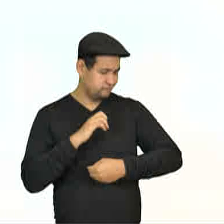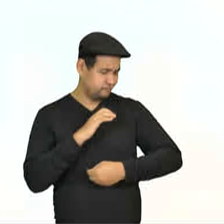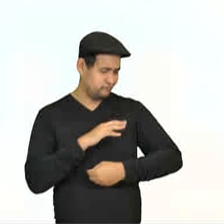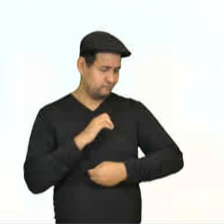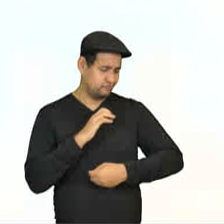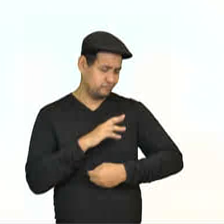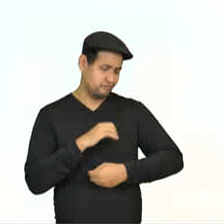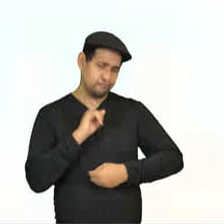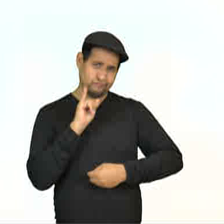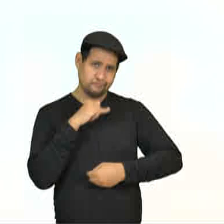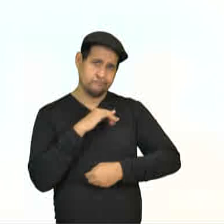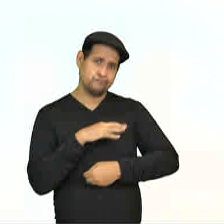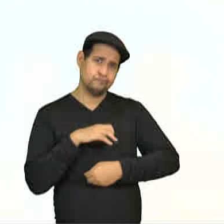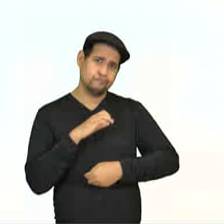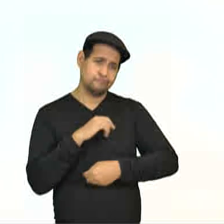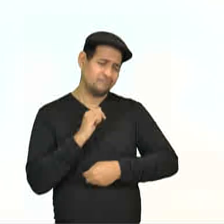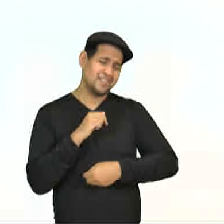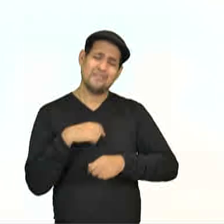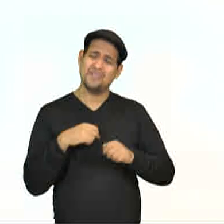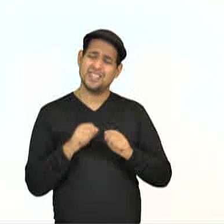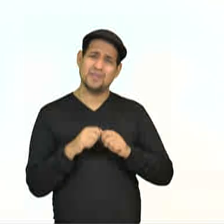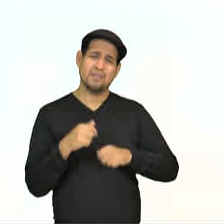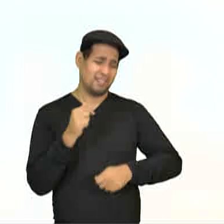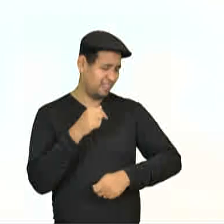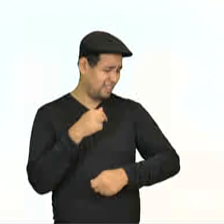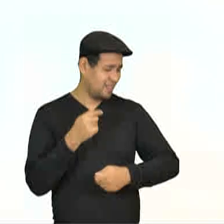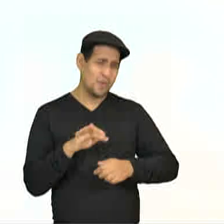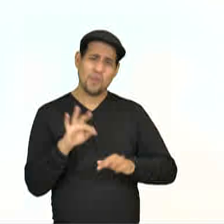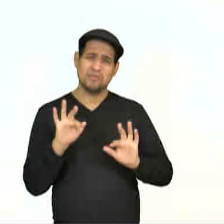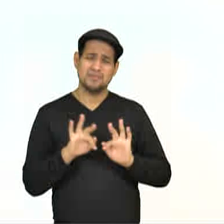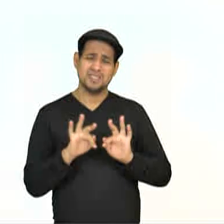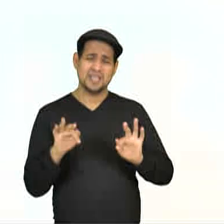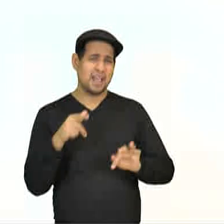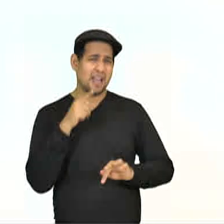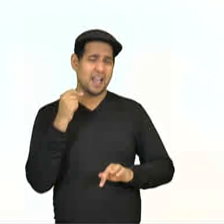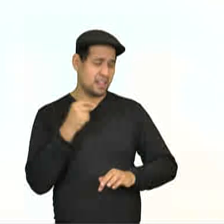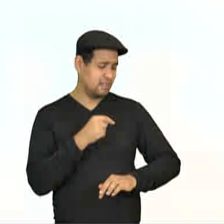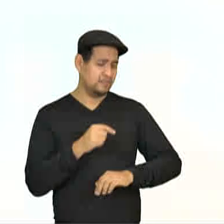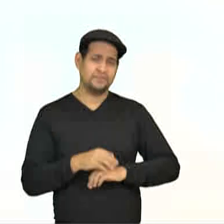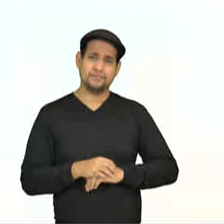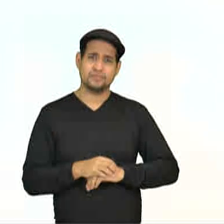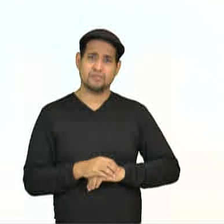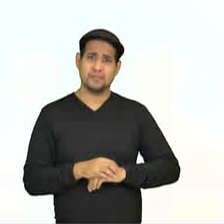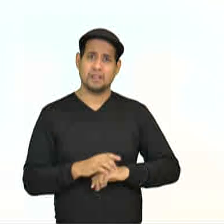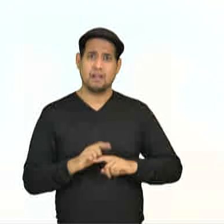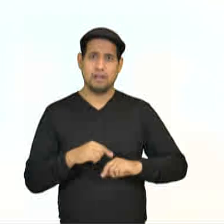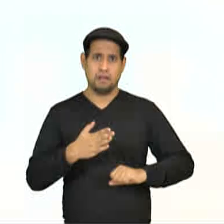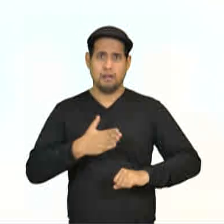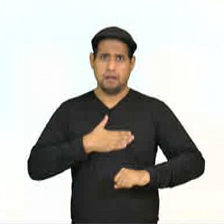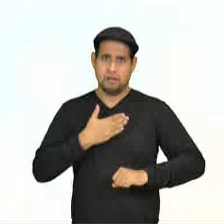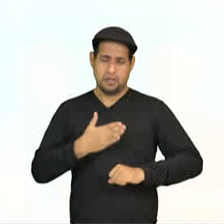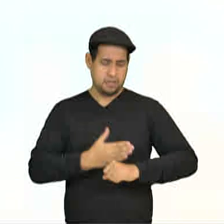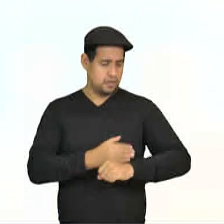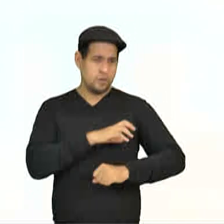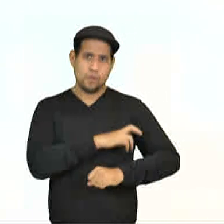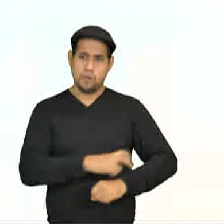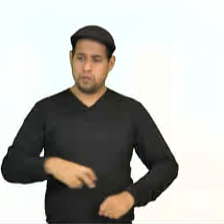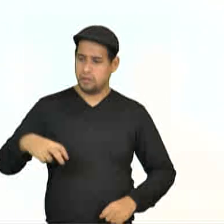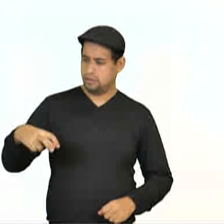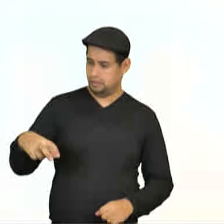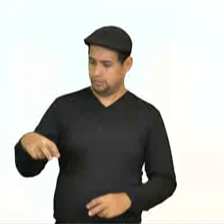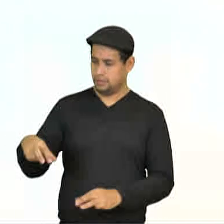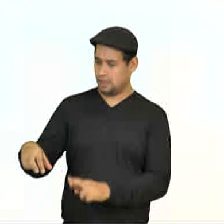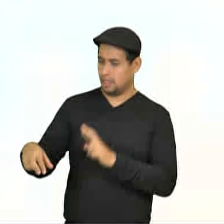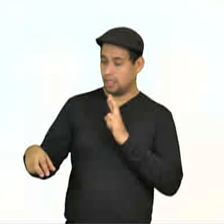comentou desiludido: "Que vou eu fazer com um simples gato?" Qual não foi a sua surpresa quando ouviu o